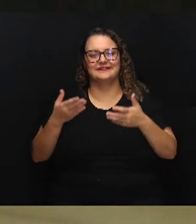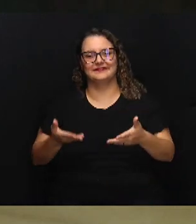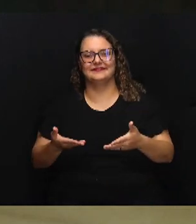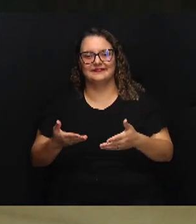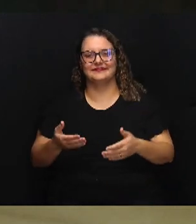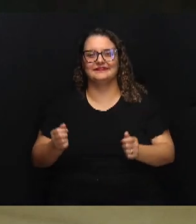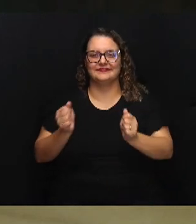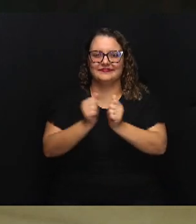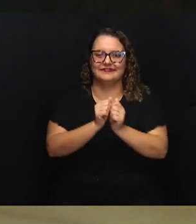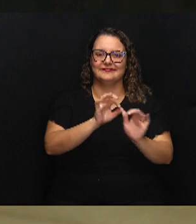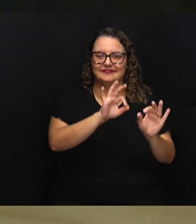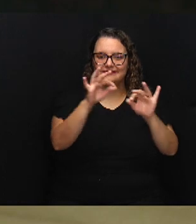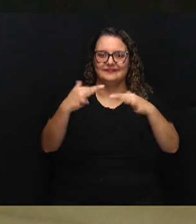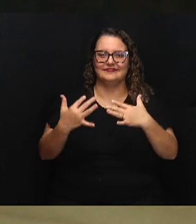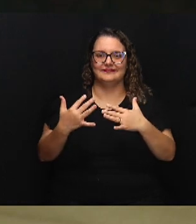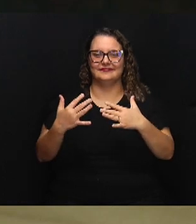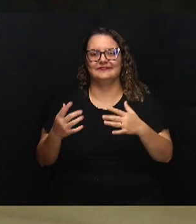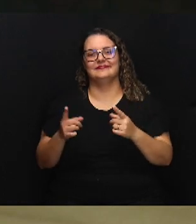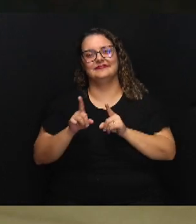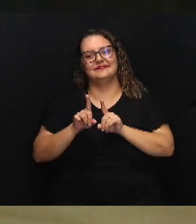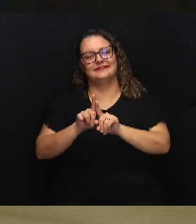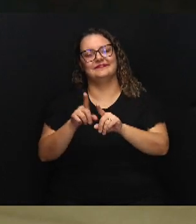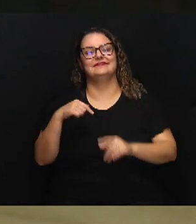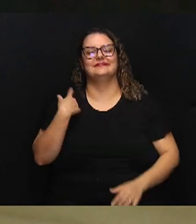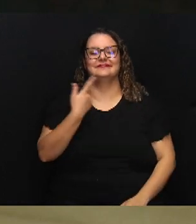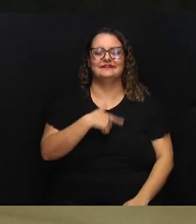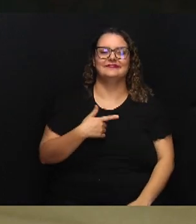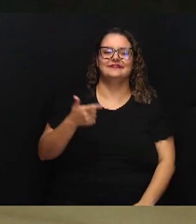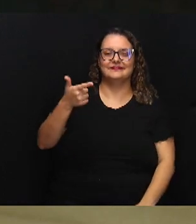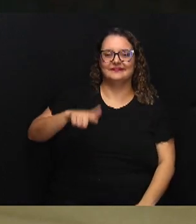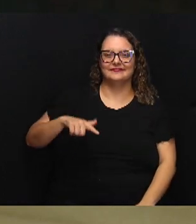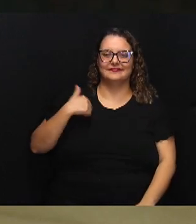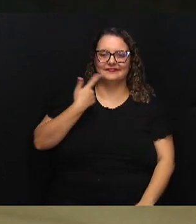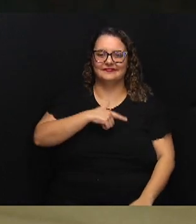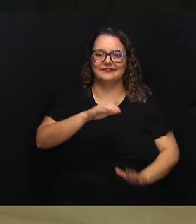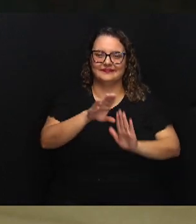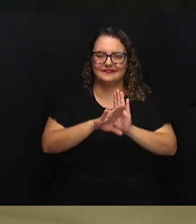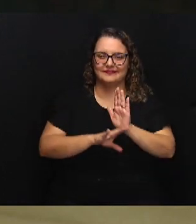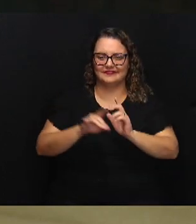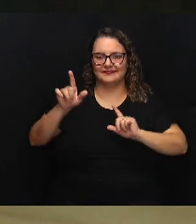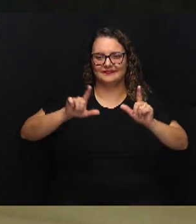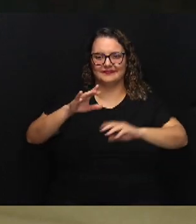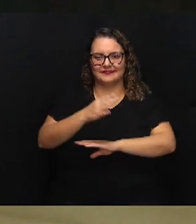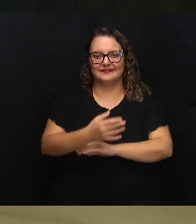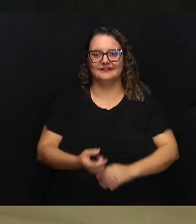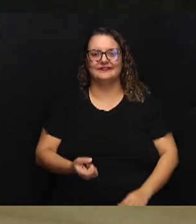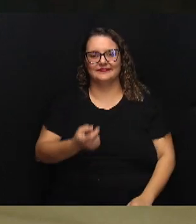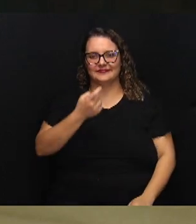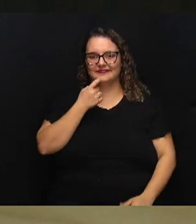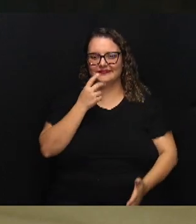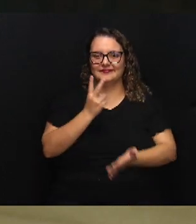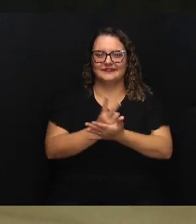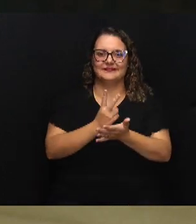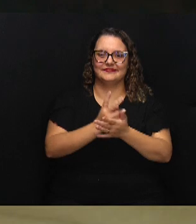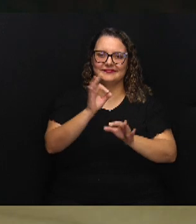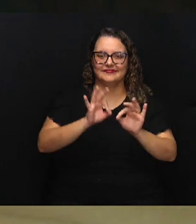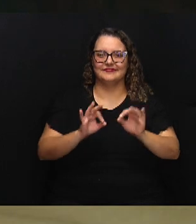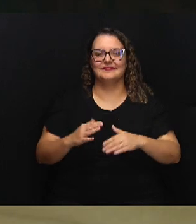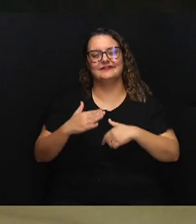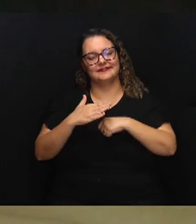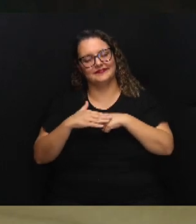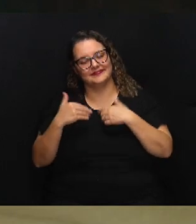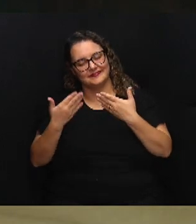sua audiência, com a sua companhia. Continue ligadinhos aqui na programação da TV Câmara Campinas, sempre preparada com muito